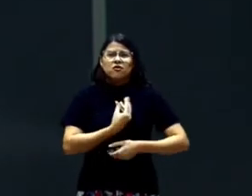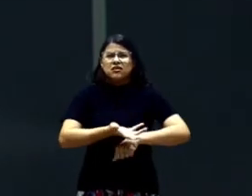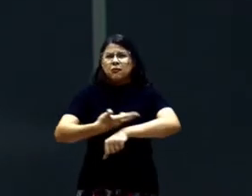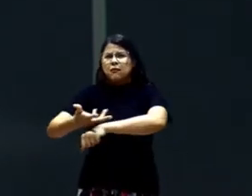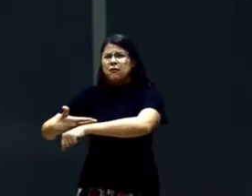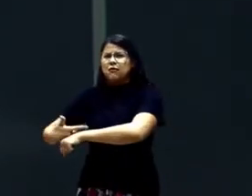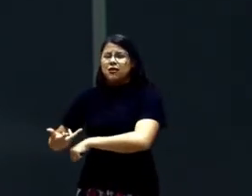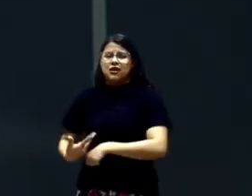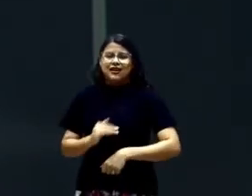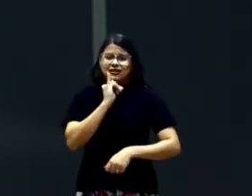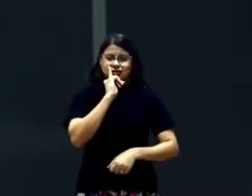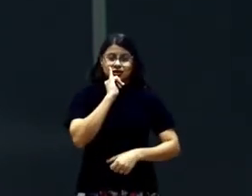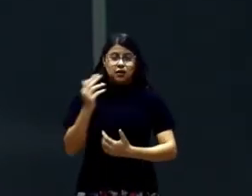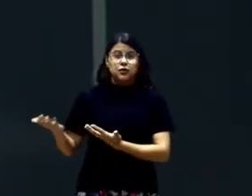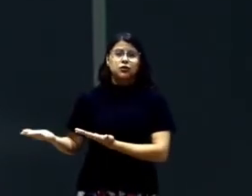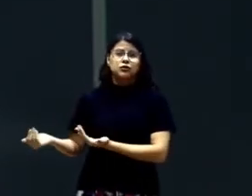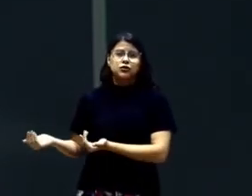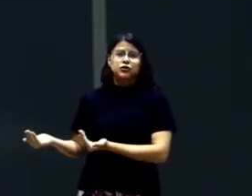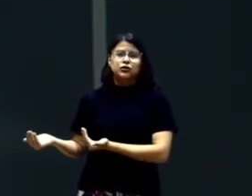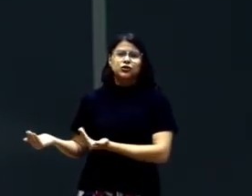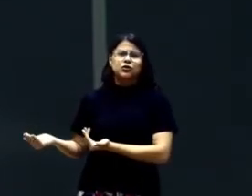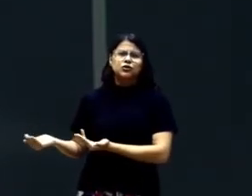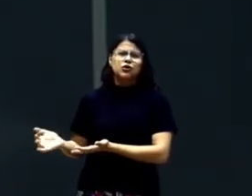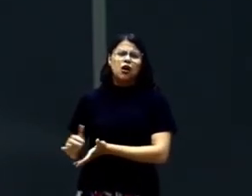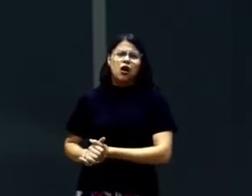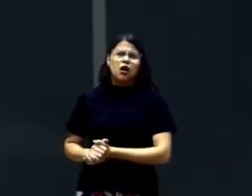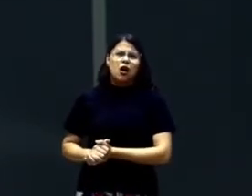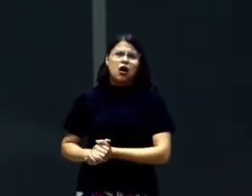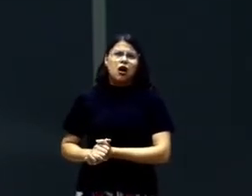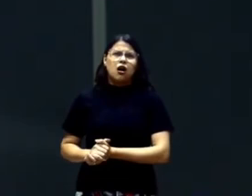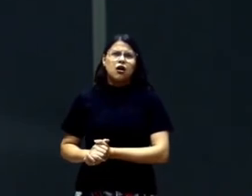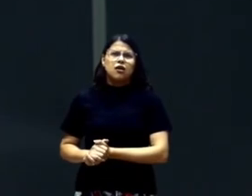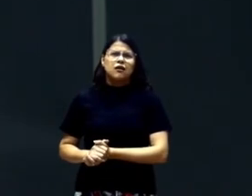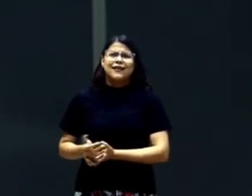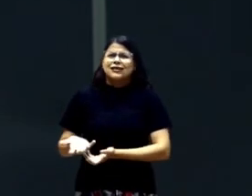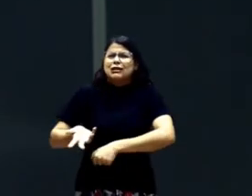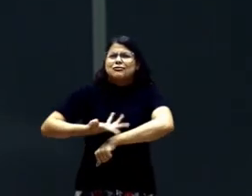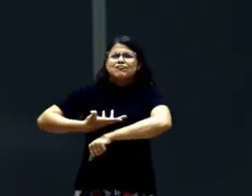jovens, que estão numa sangria desnaturada,